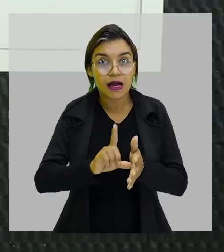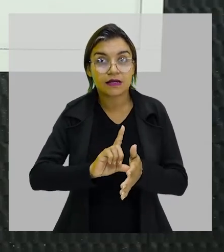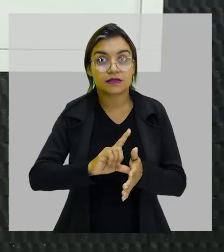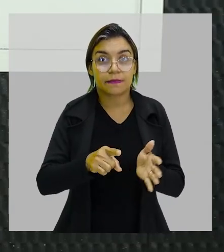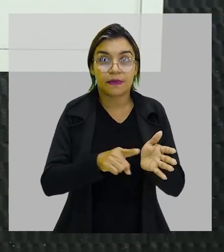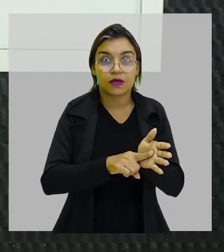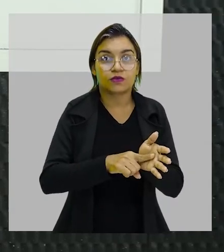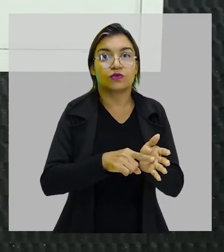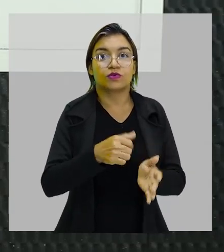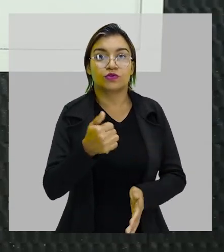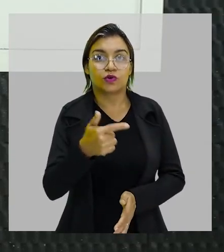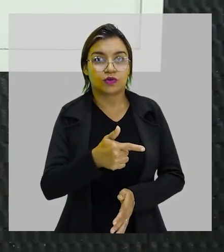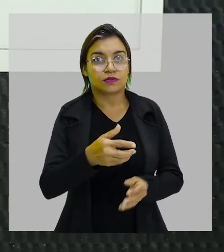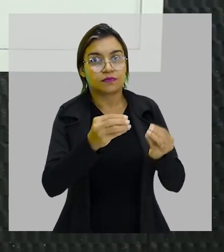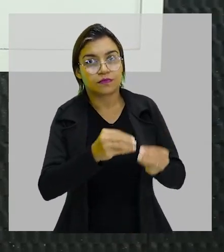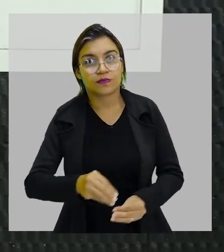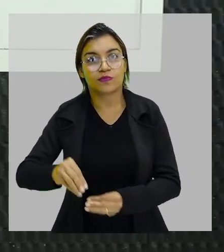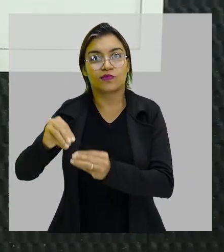Ok?